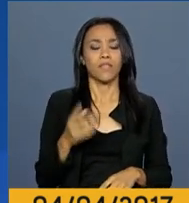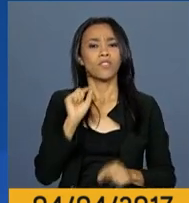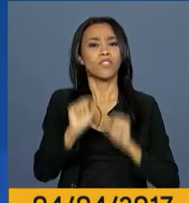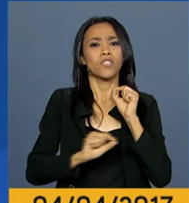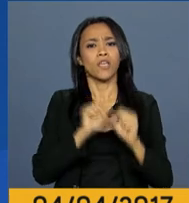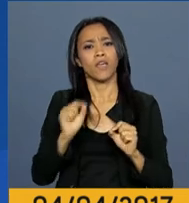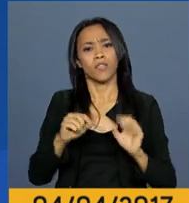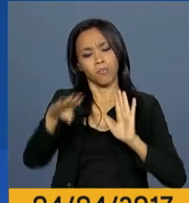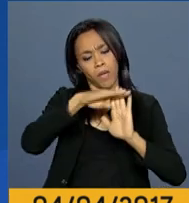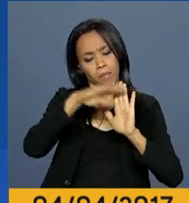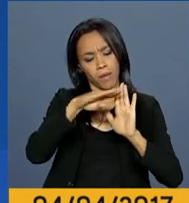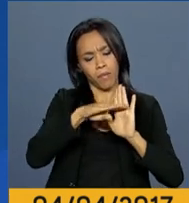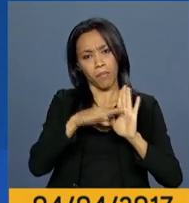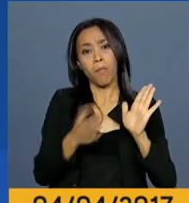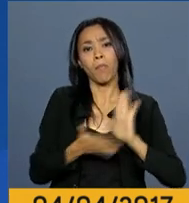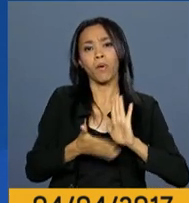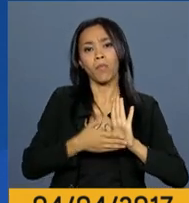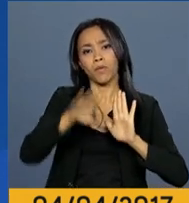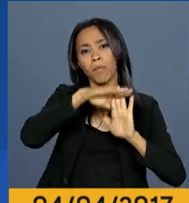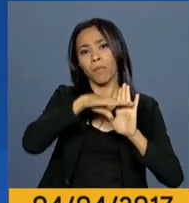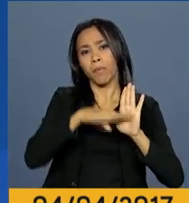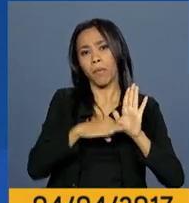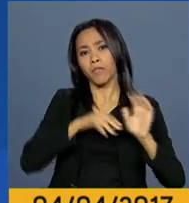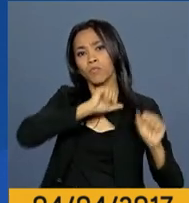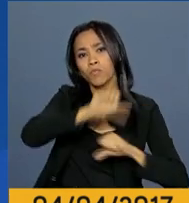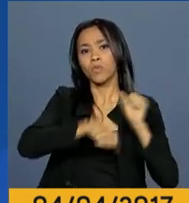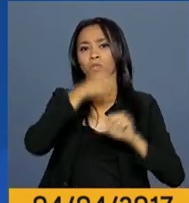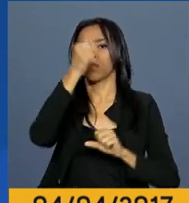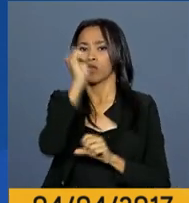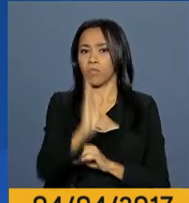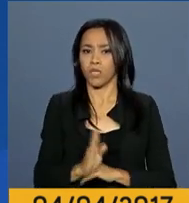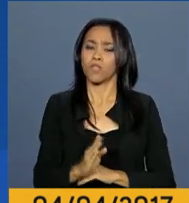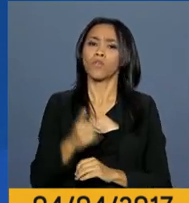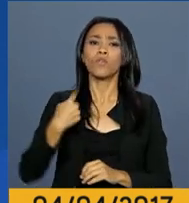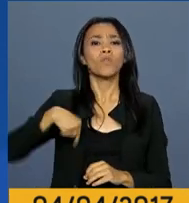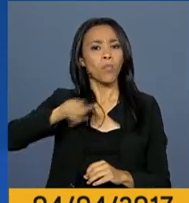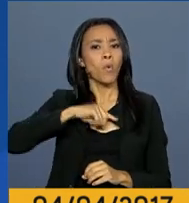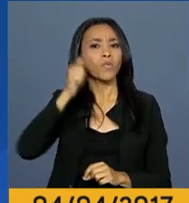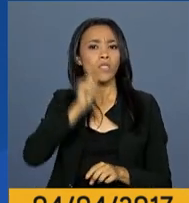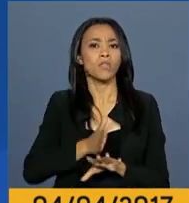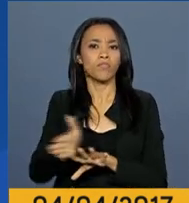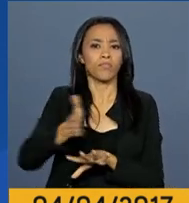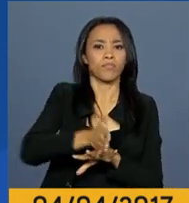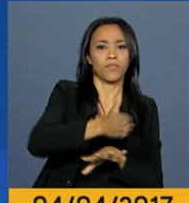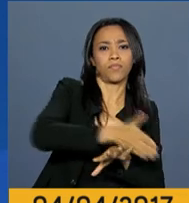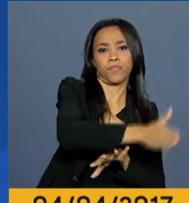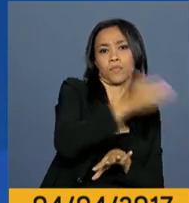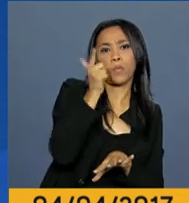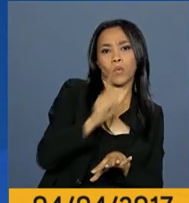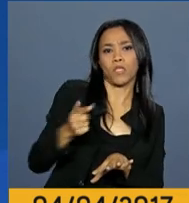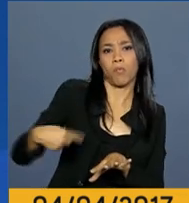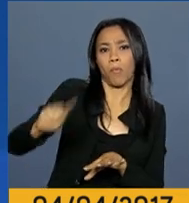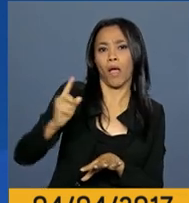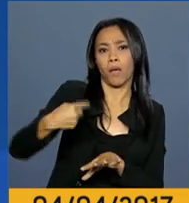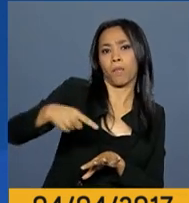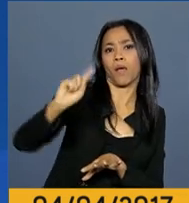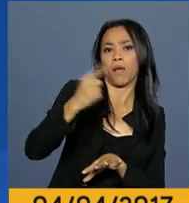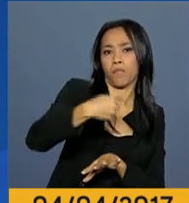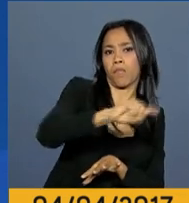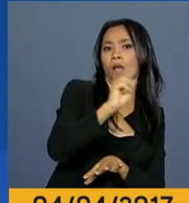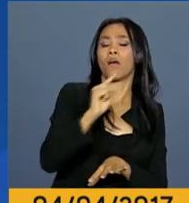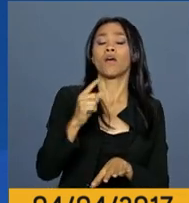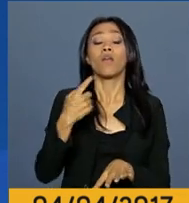de transformação no Brasil. Estamos avançando em várias frentes. O que queremos é um